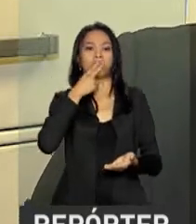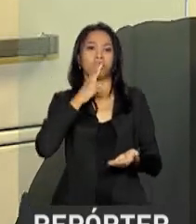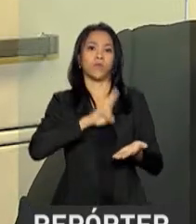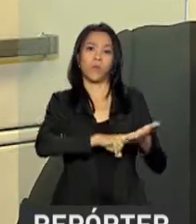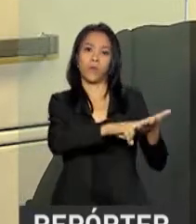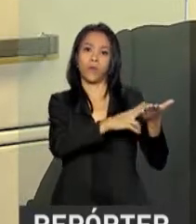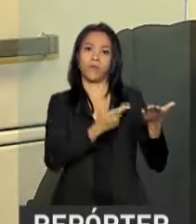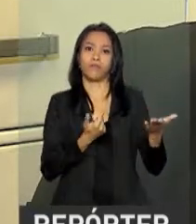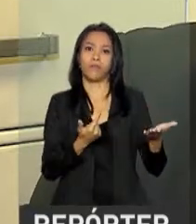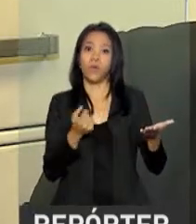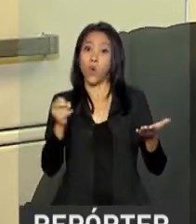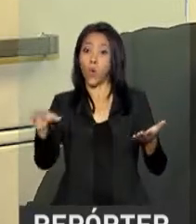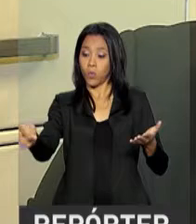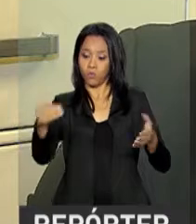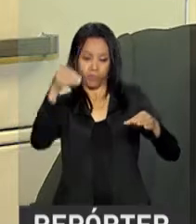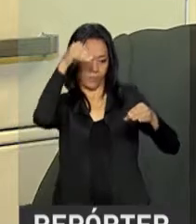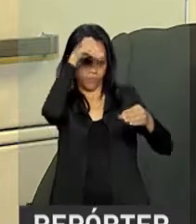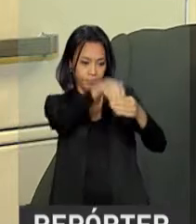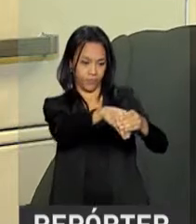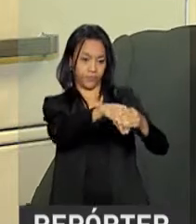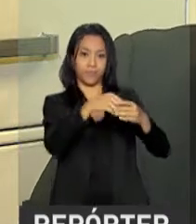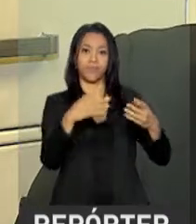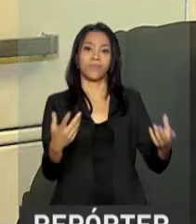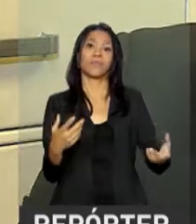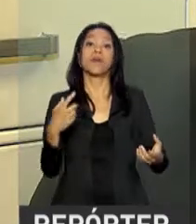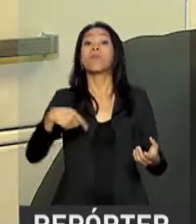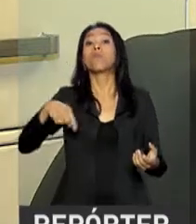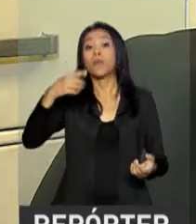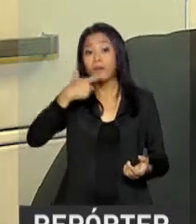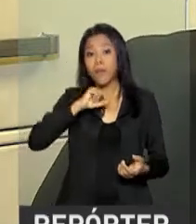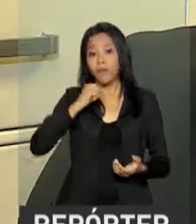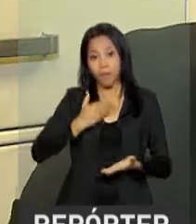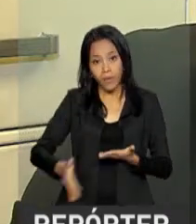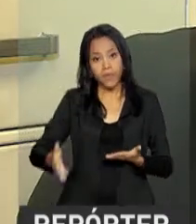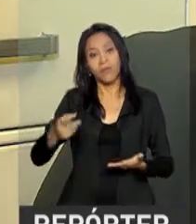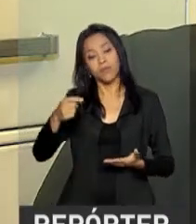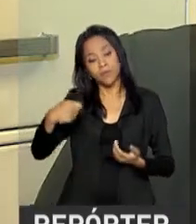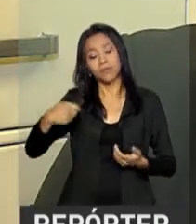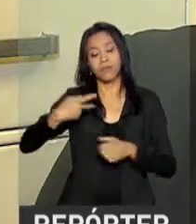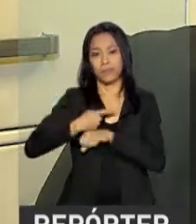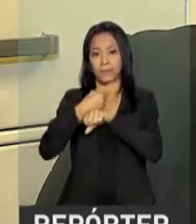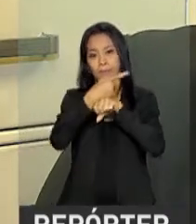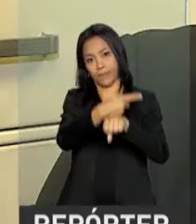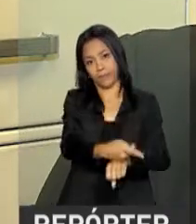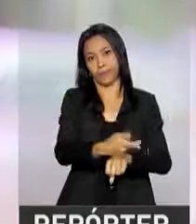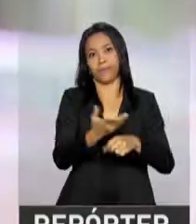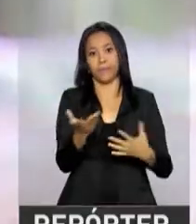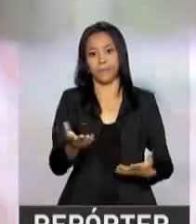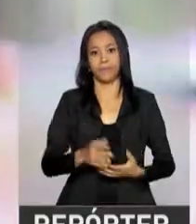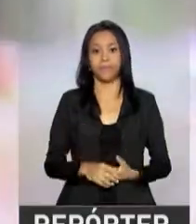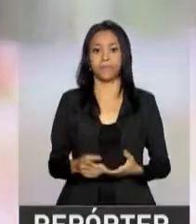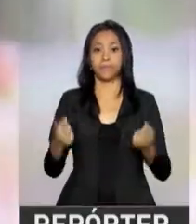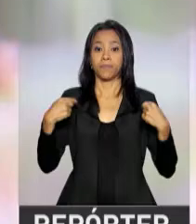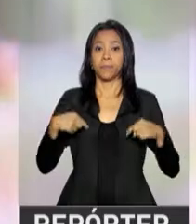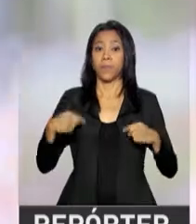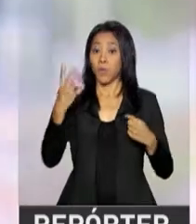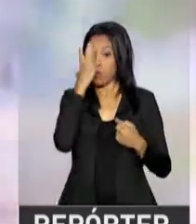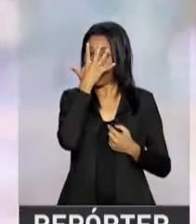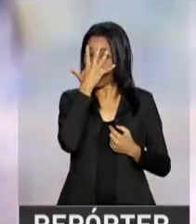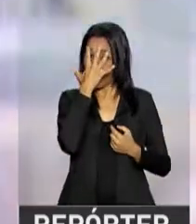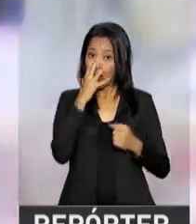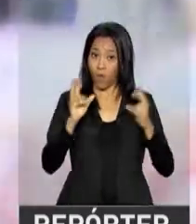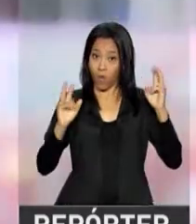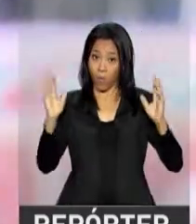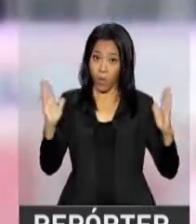coleta. E se aqueles cidadãos que perdeu o documento saibam que nós temos o serviço e que venham procurar. O carnaval é a época do ano em